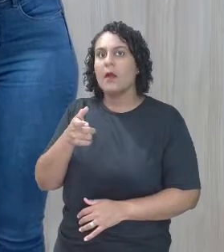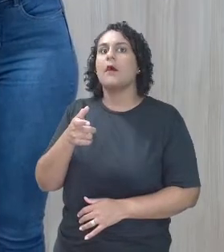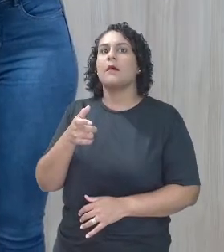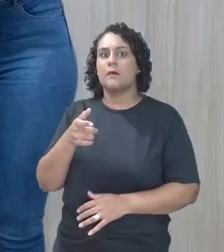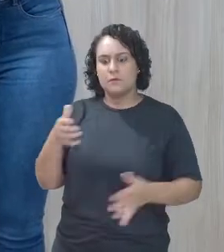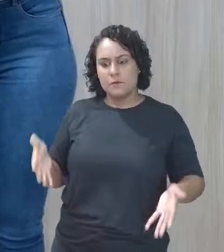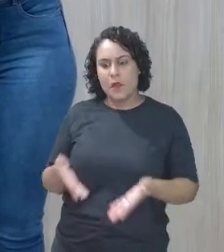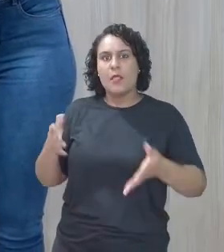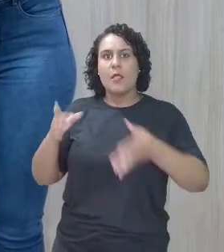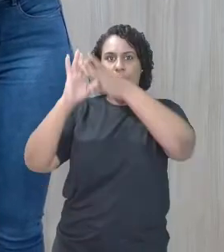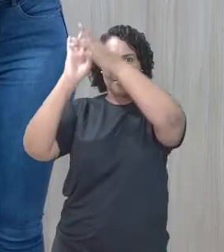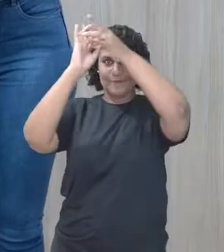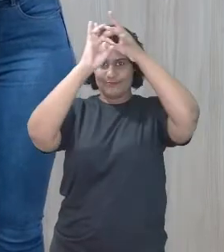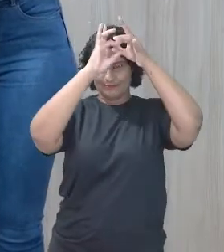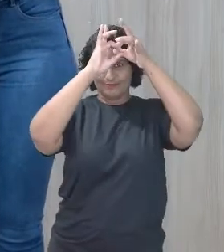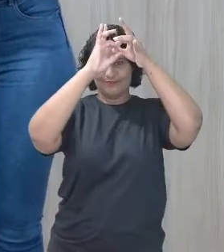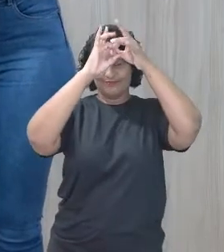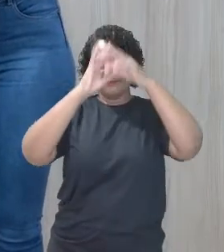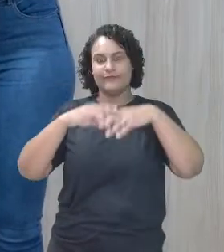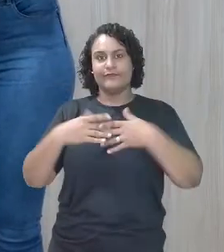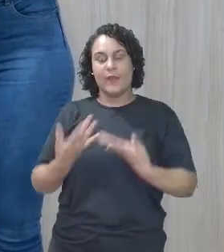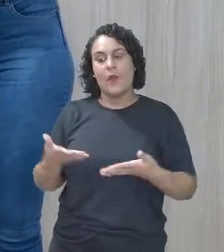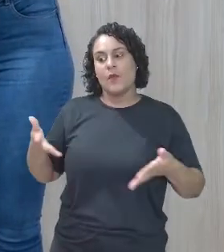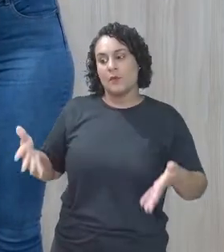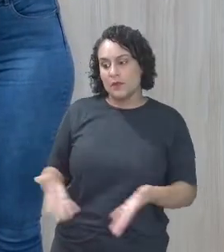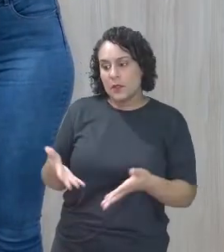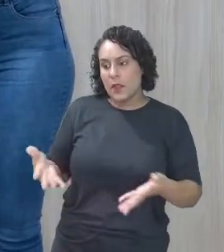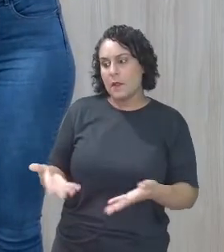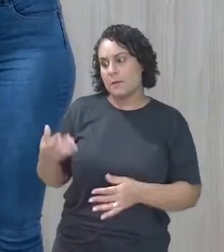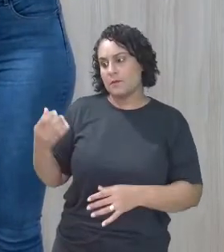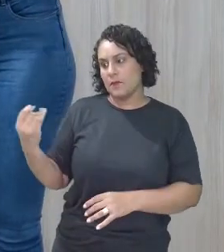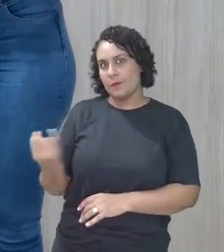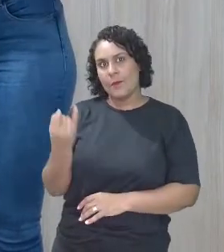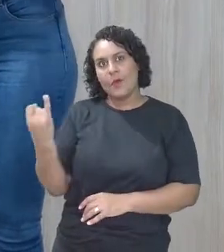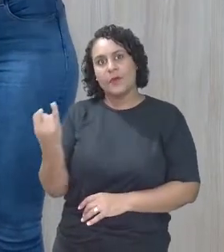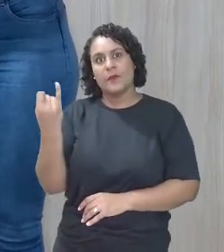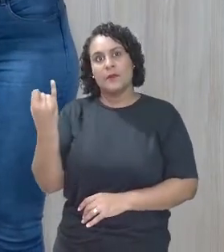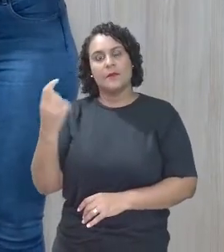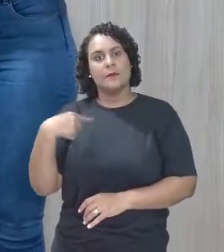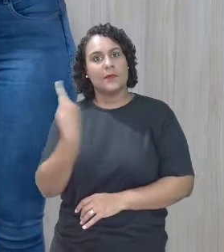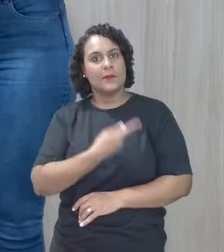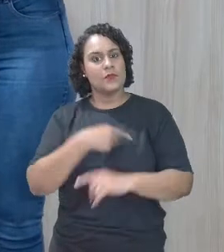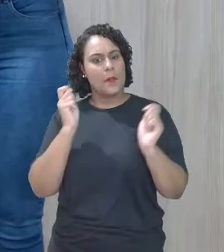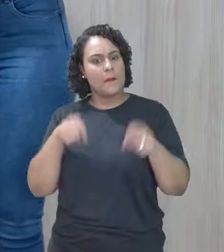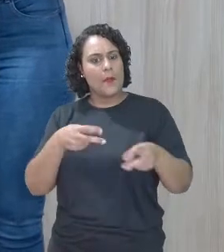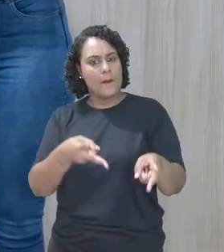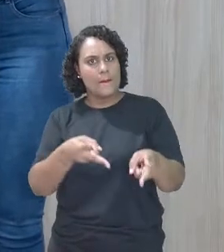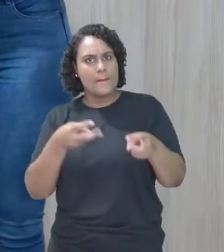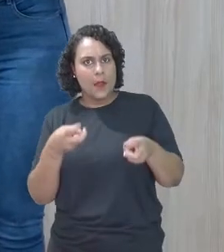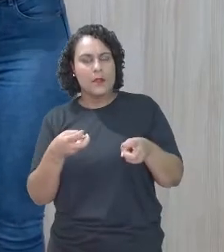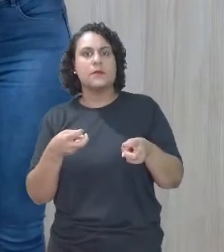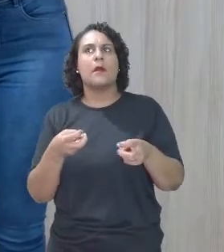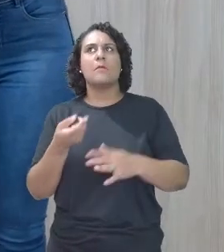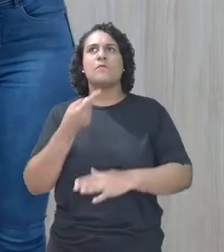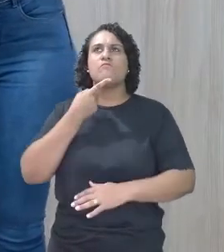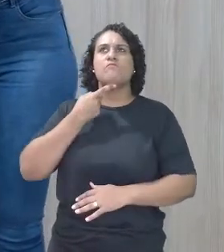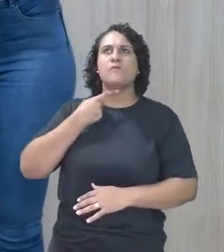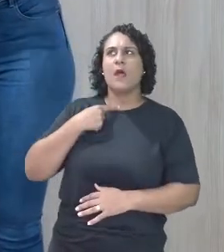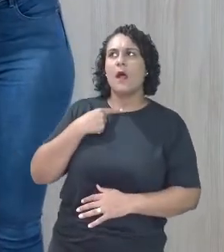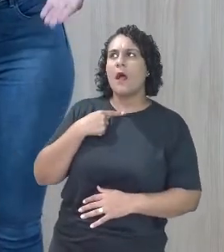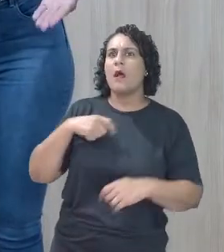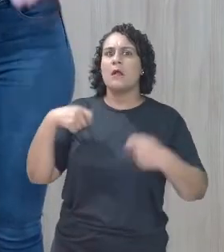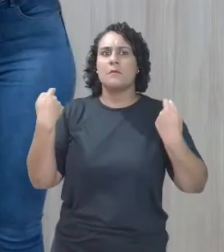de estimulação cognitiva, né? Dos estímulos que são importantes para que a gente perceba os nossos interesses,